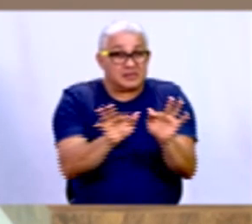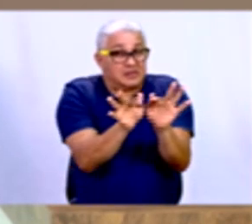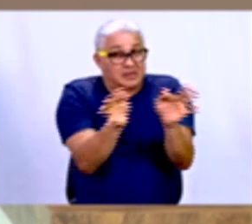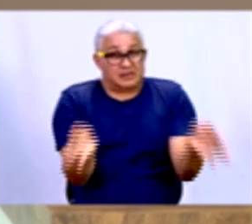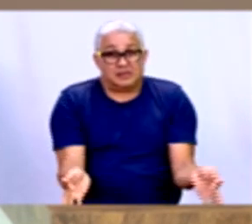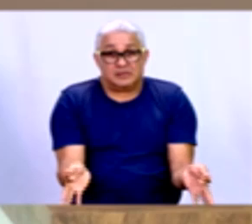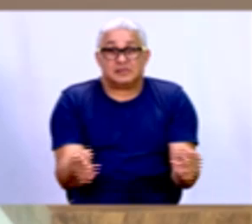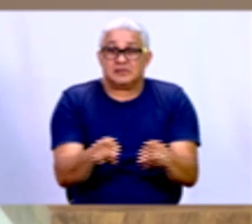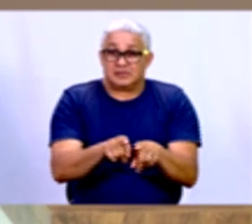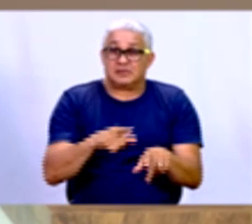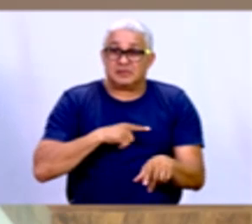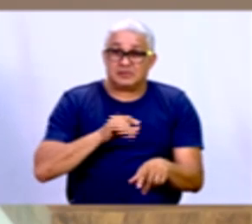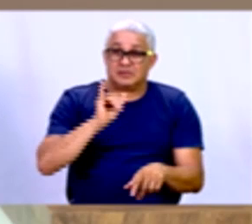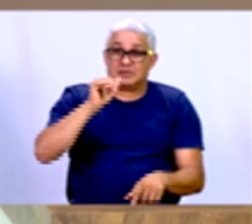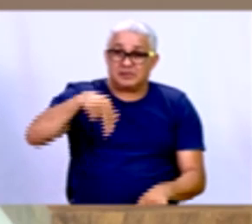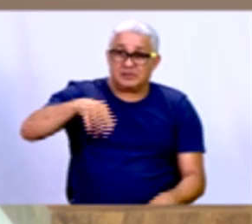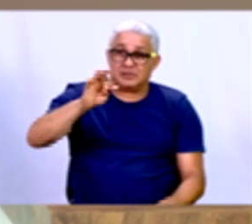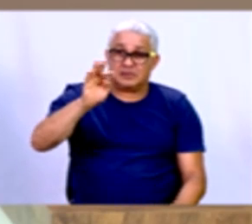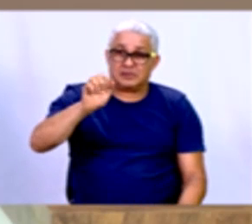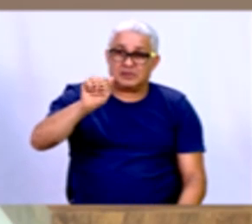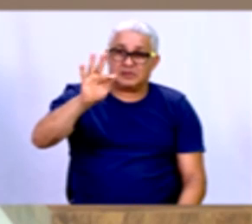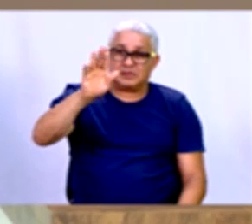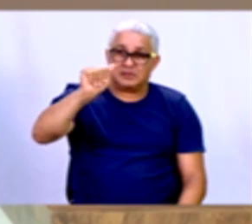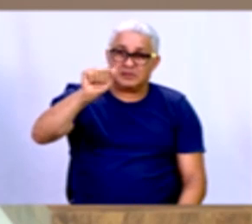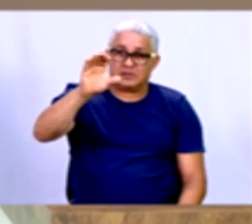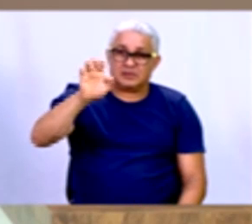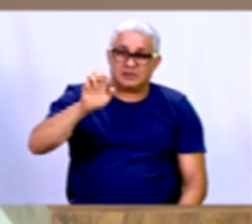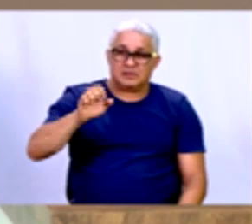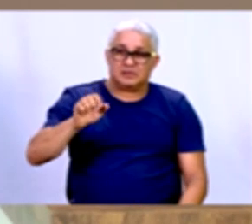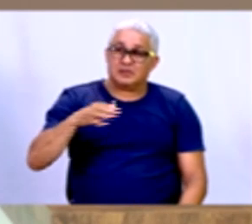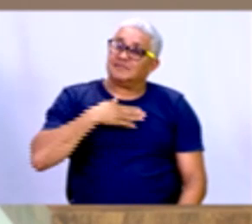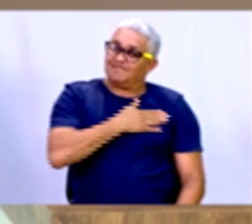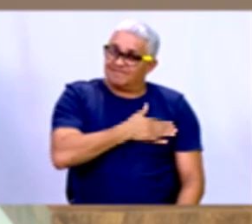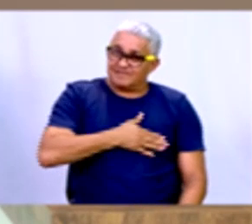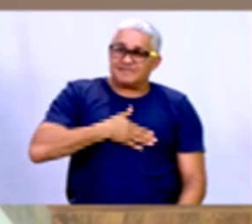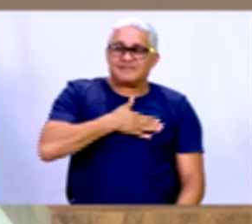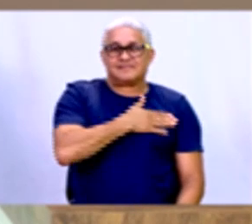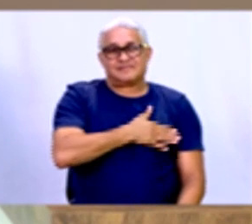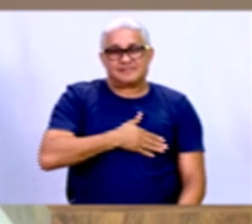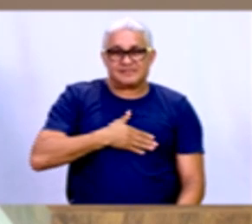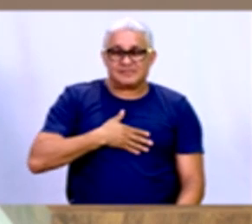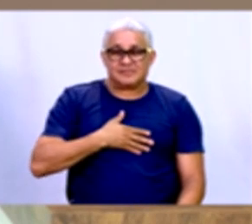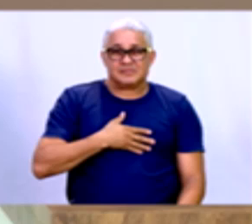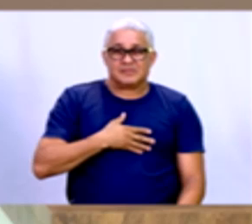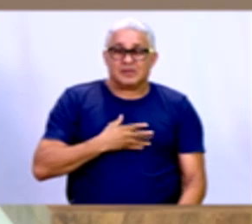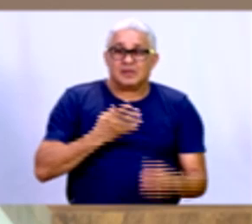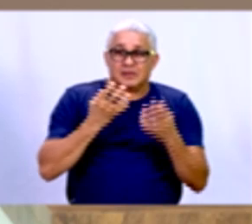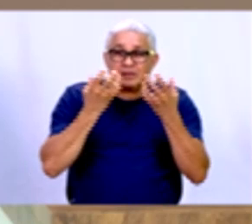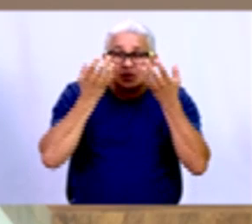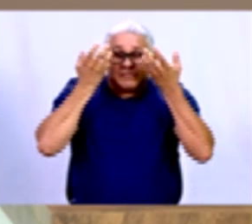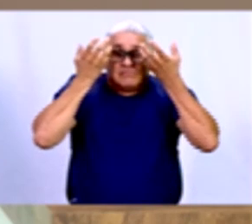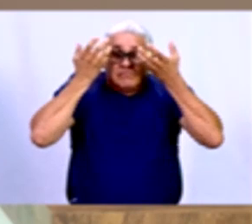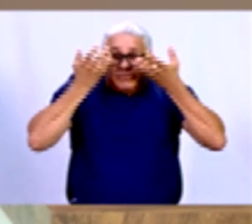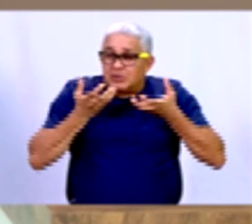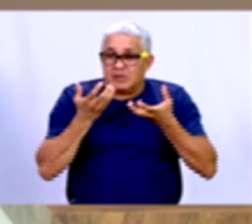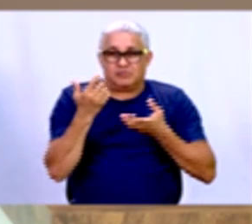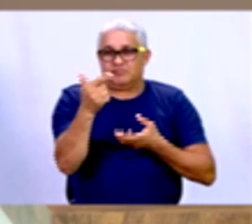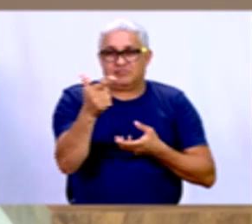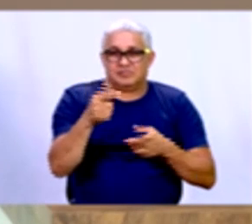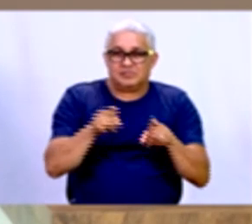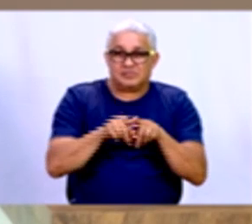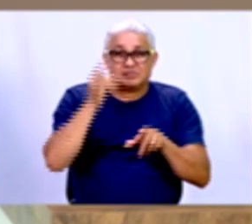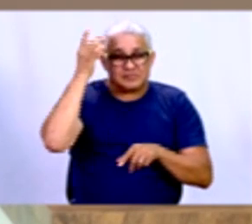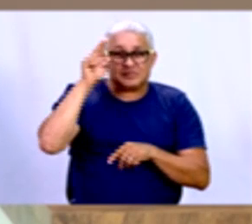simples e que têm uma interface que normalmente nos agrada, né, não cansa a nossa vista, é fácil da gente